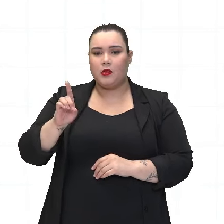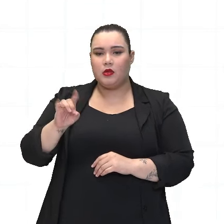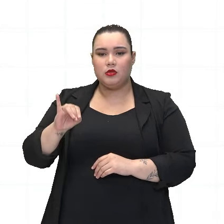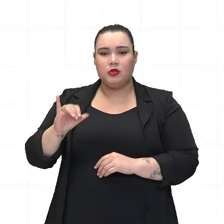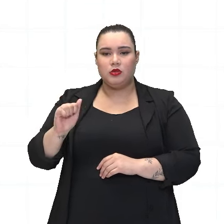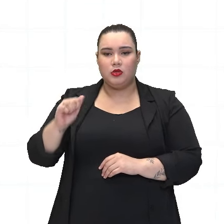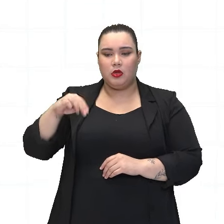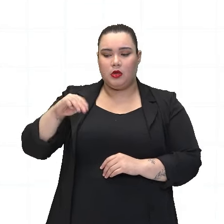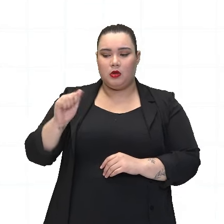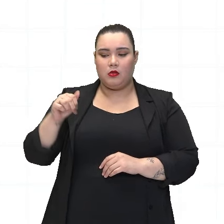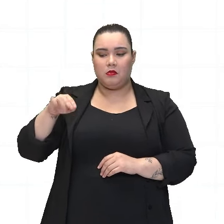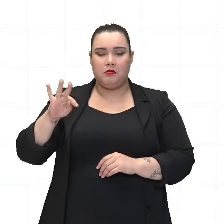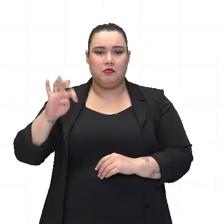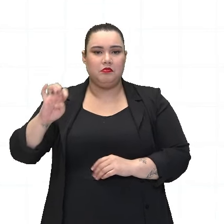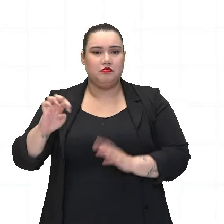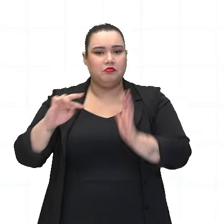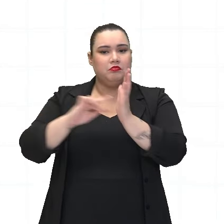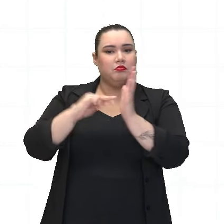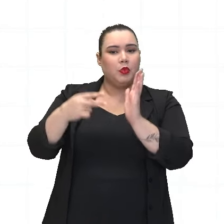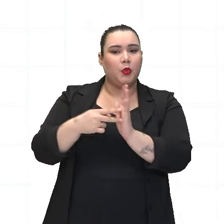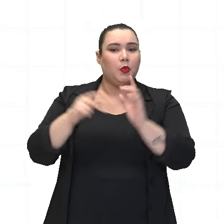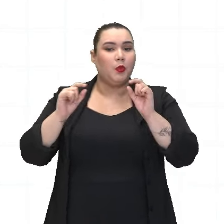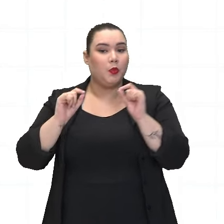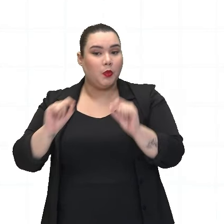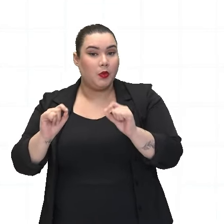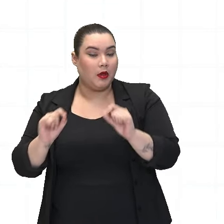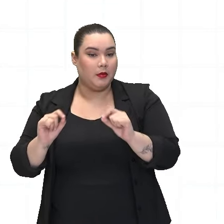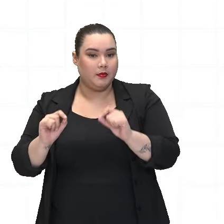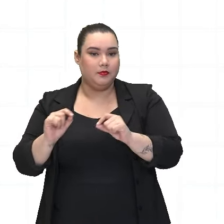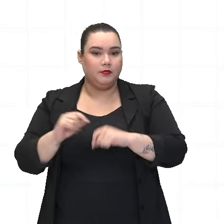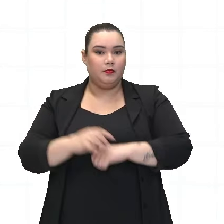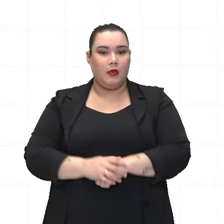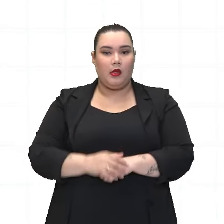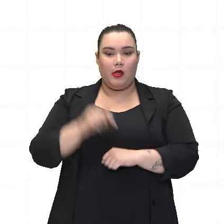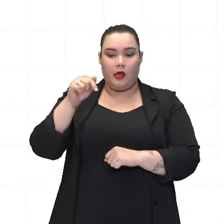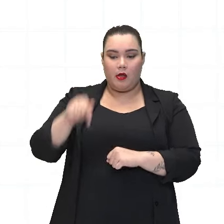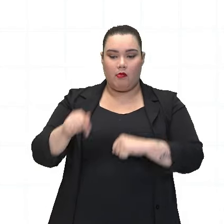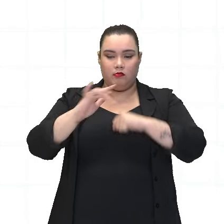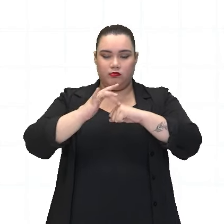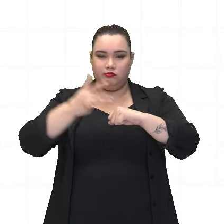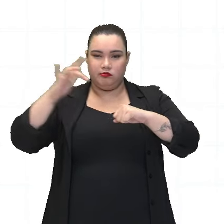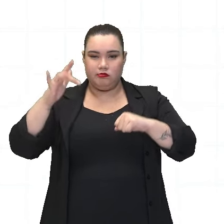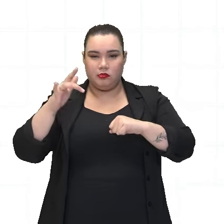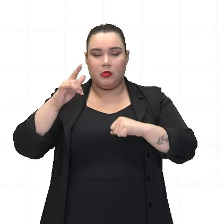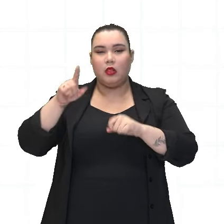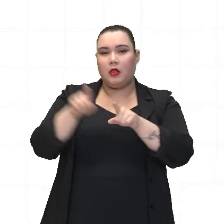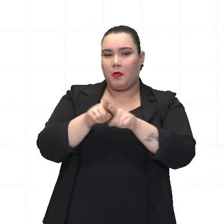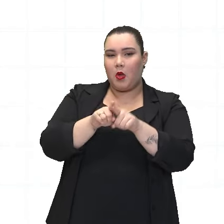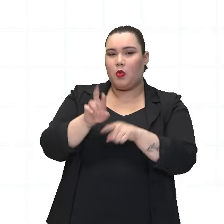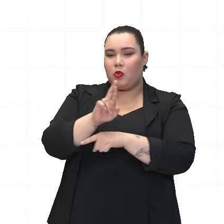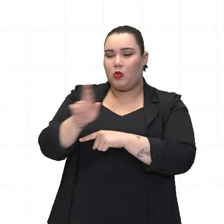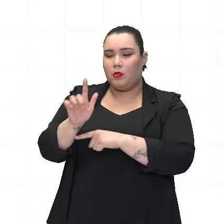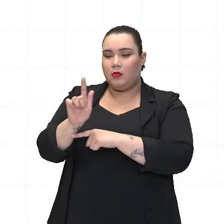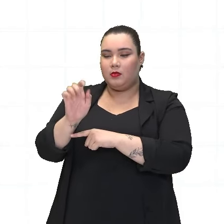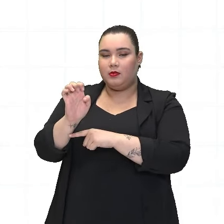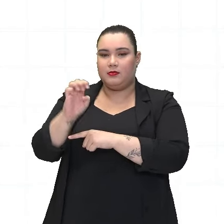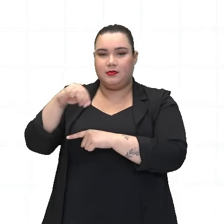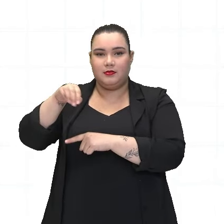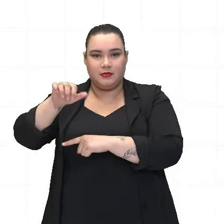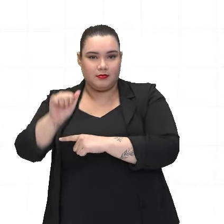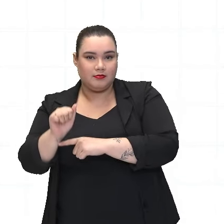Significado de diamante. O que é um diamante? O diamante, também chamado de gema, é uma